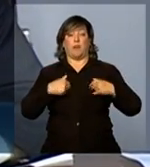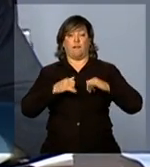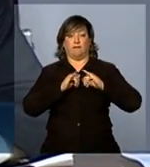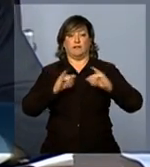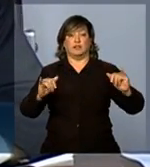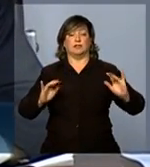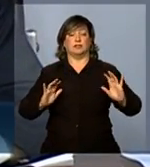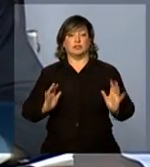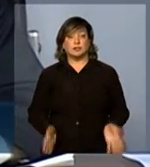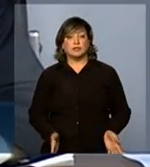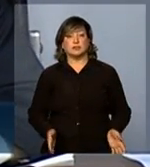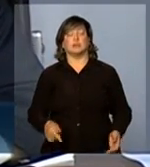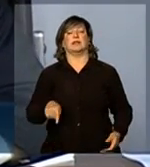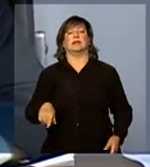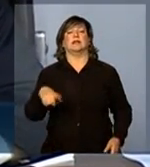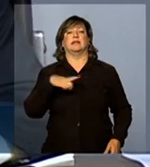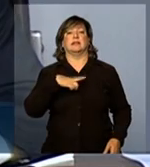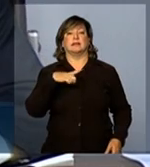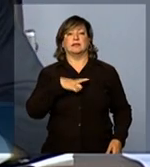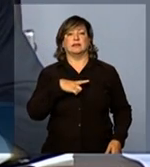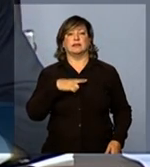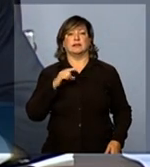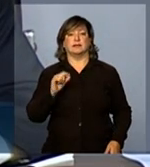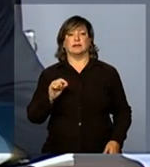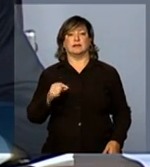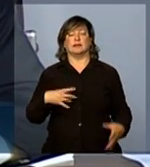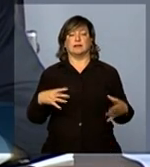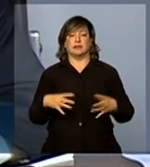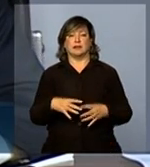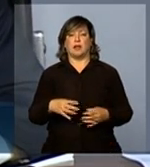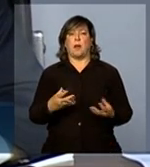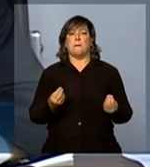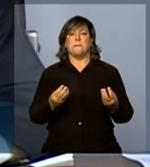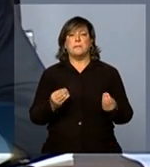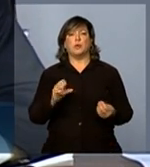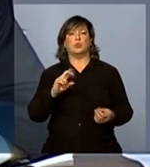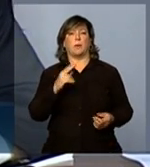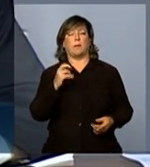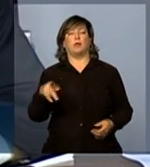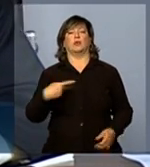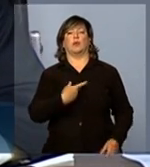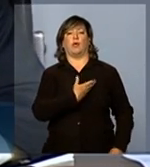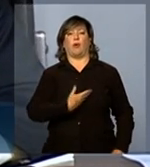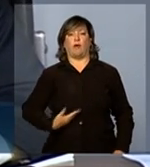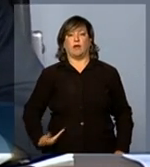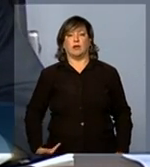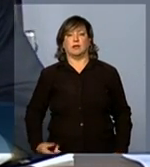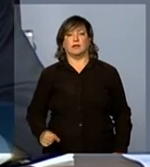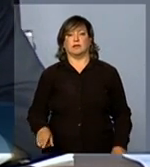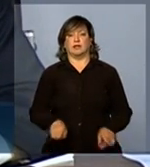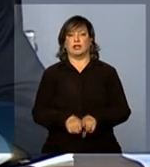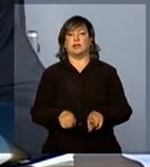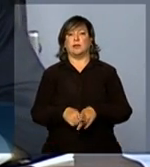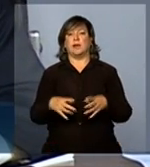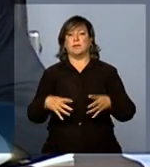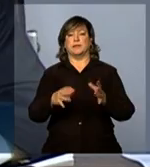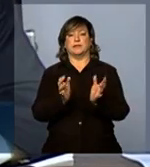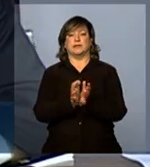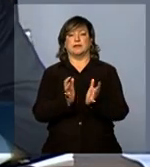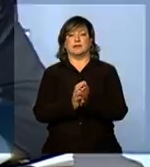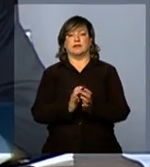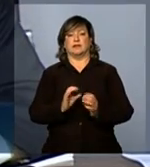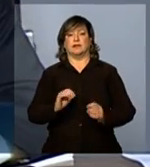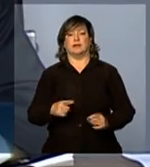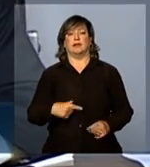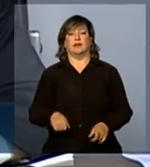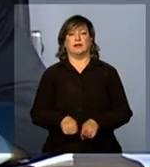ela, embora esteja recebendo muito suporte do governo, né, nós temos criado condições para que a